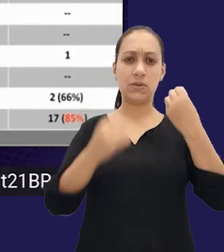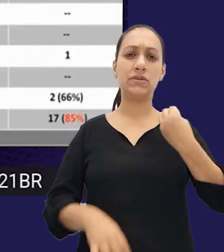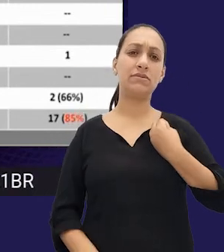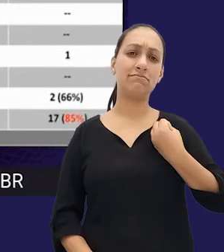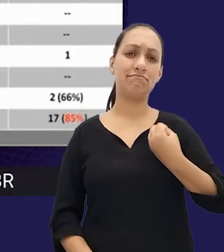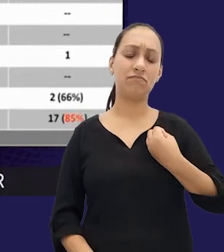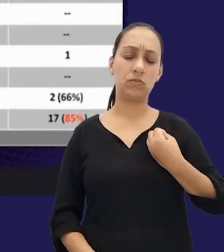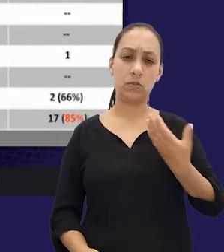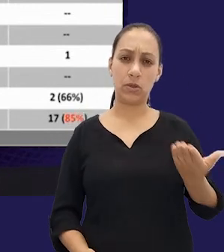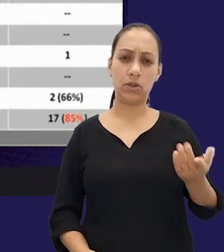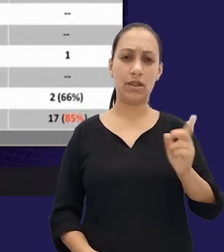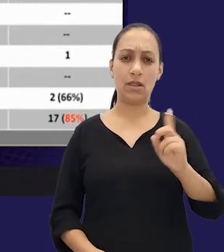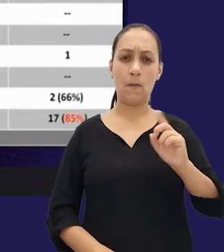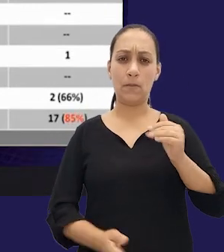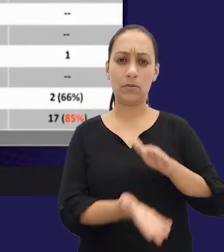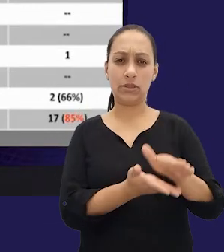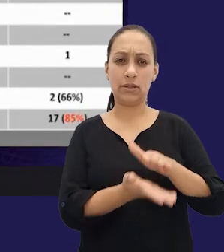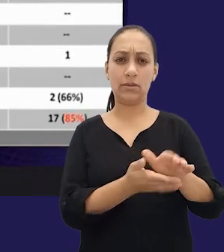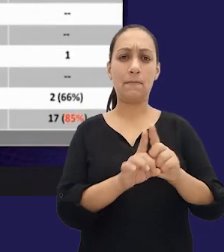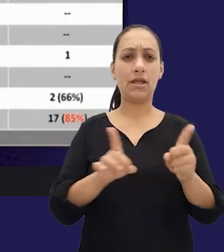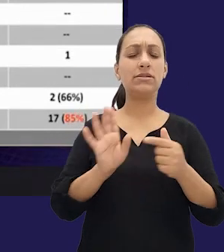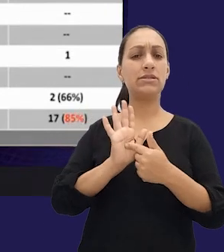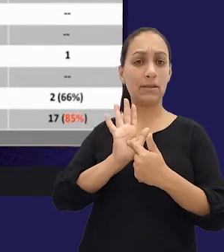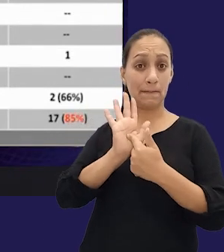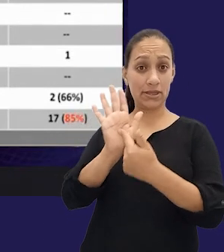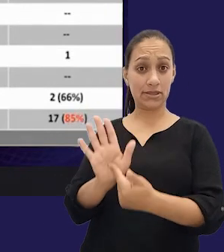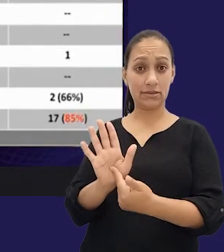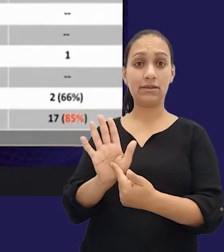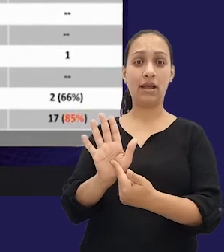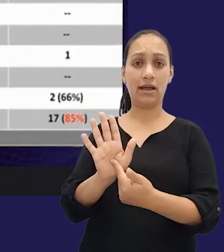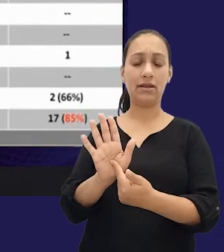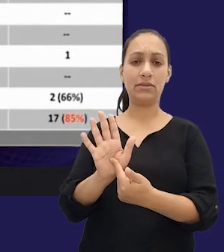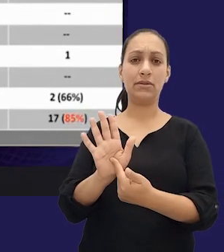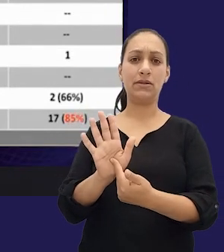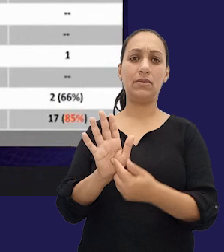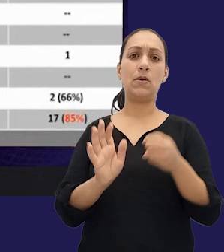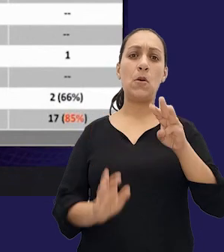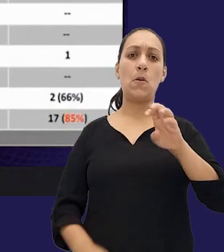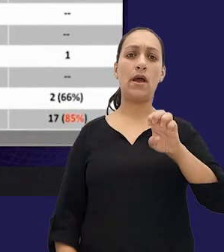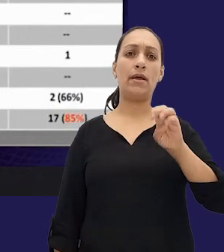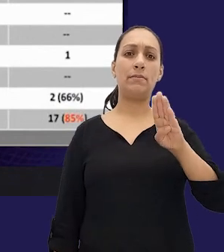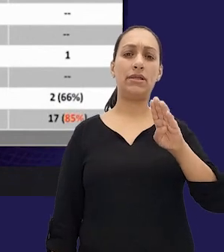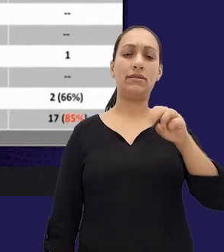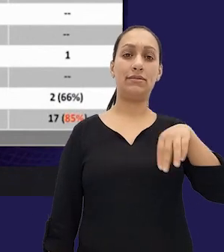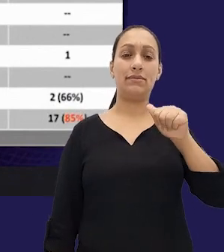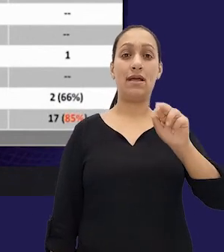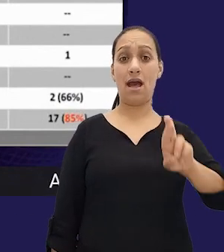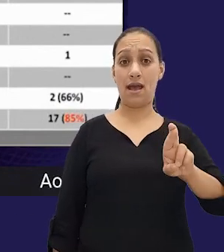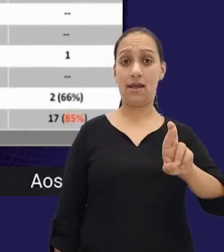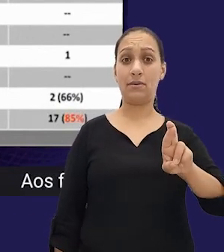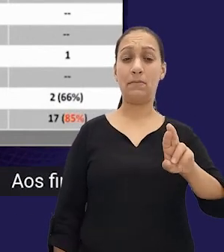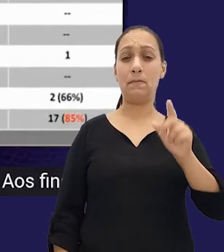isso aqui é um dado que foi apresentado num webinar recentemente.